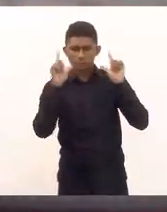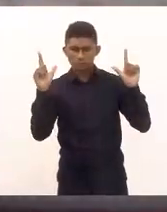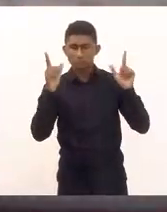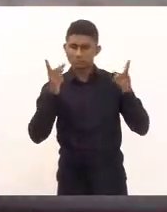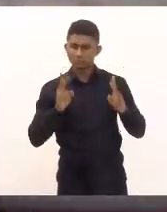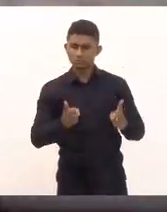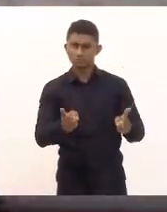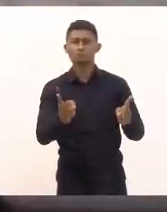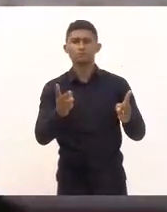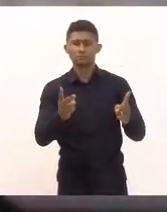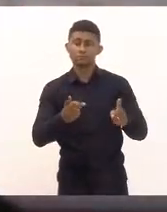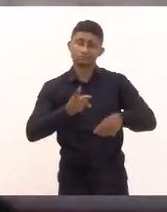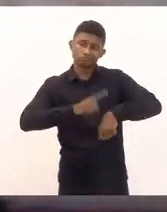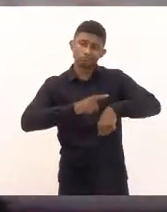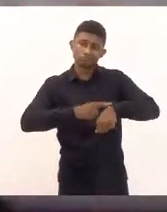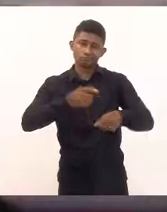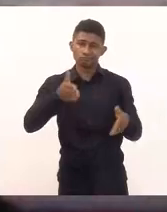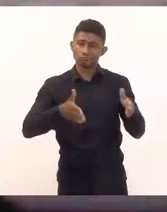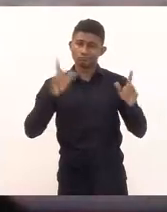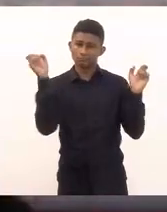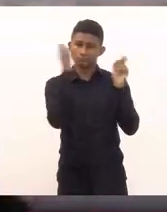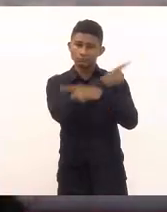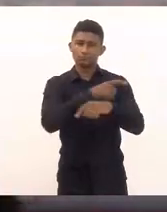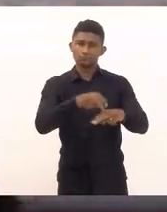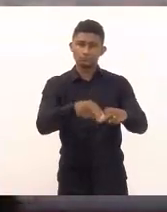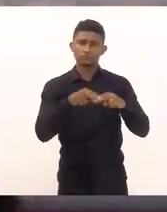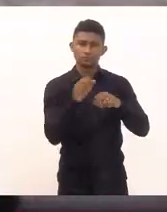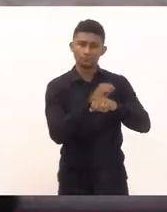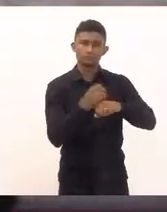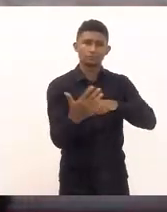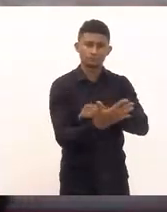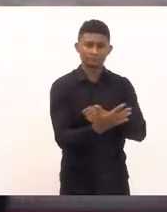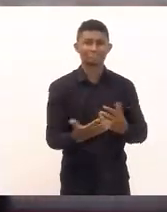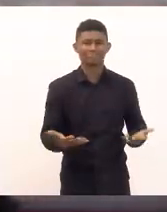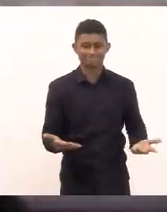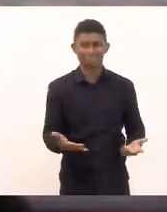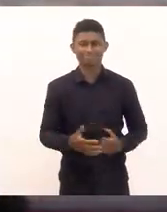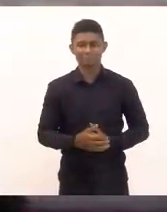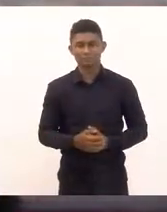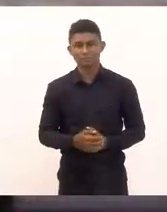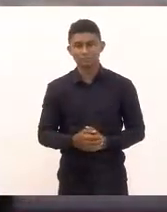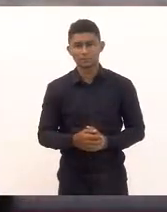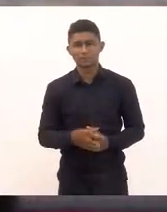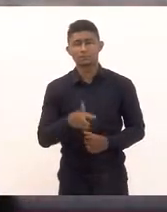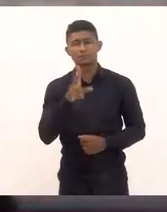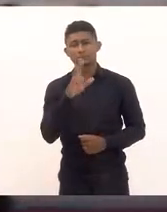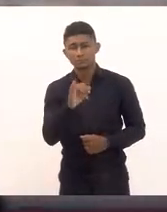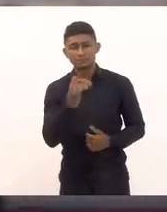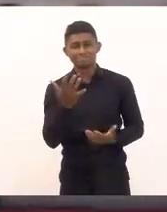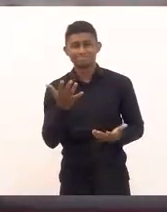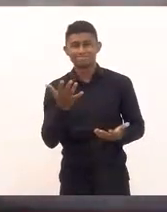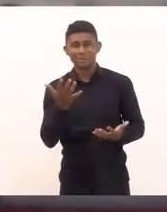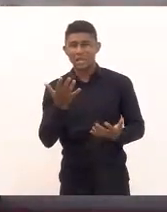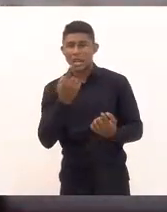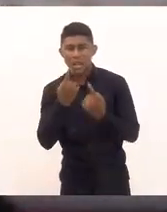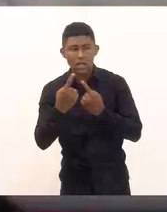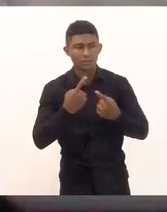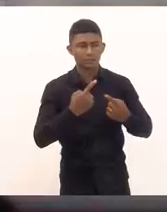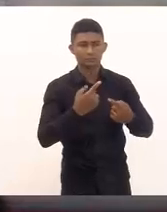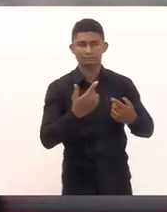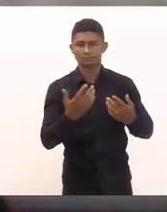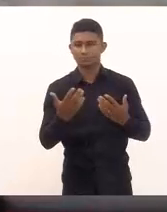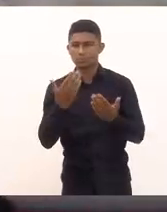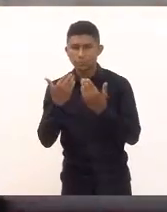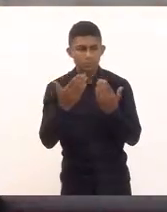nesse período tão difícil de pandemia, em que, se não fosse a capacidade de diálogo, de atuação